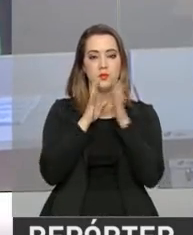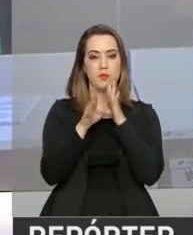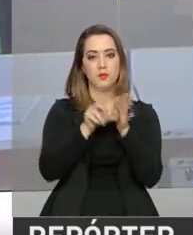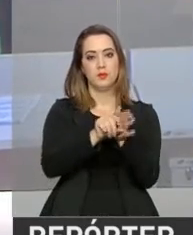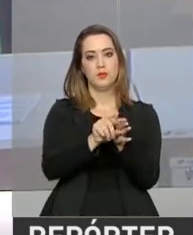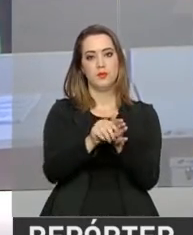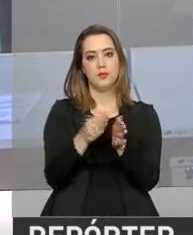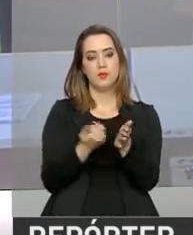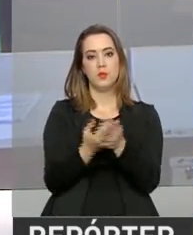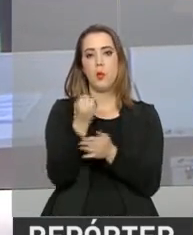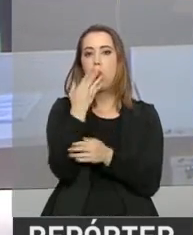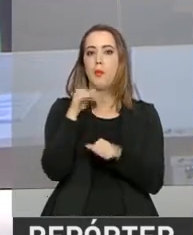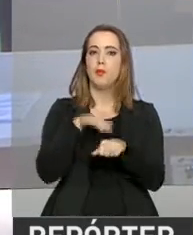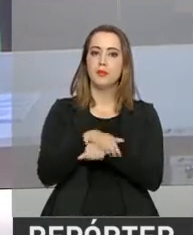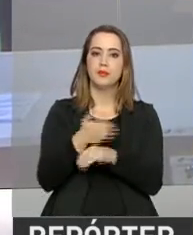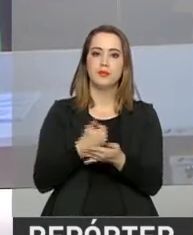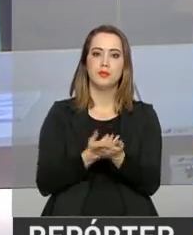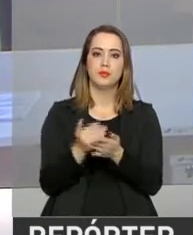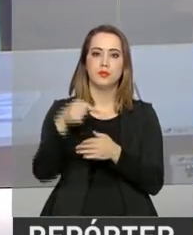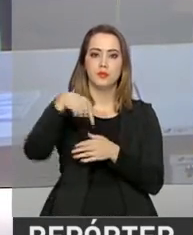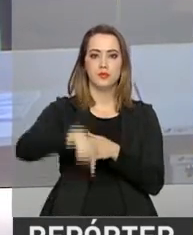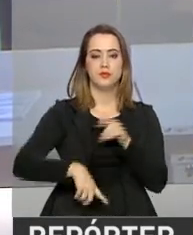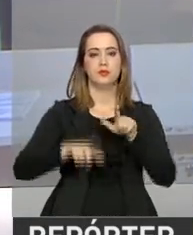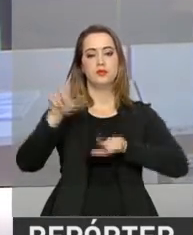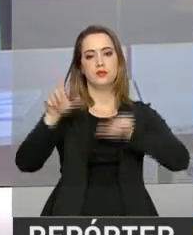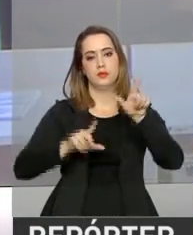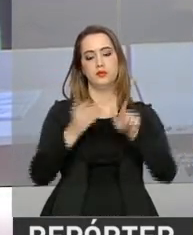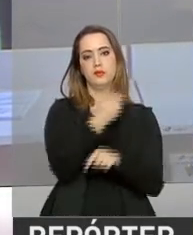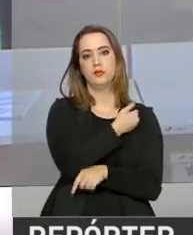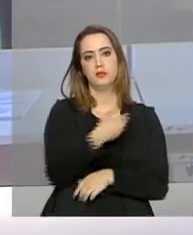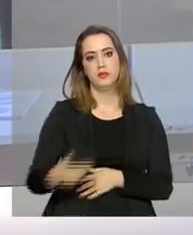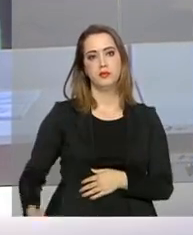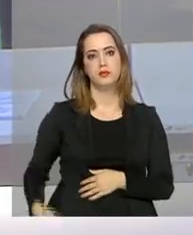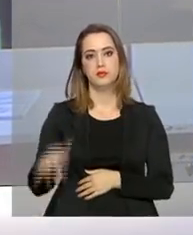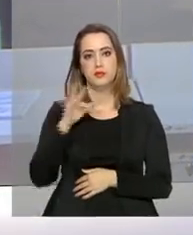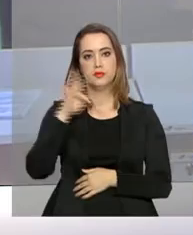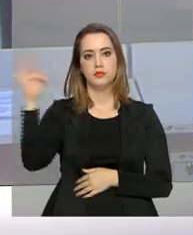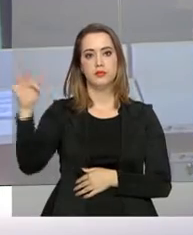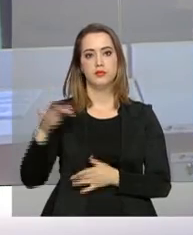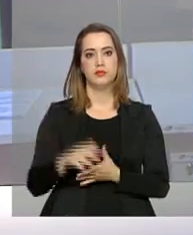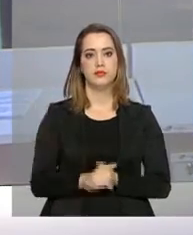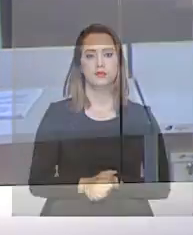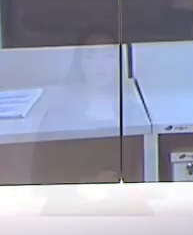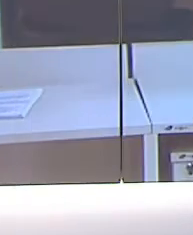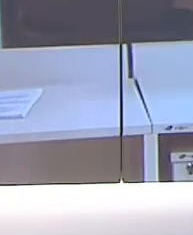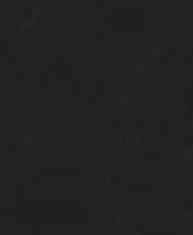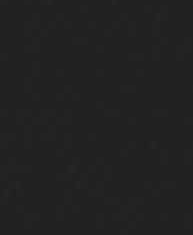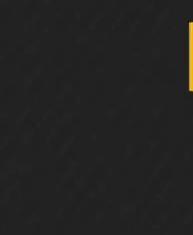sociais. Para você, uma boa noite e continue com a gente aqui na NBR, a TV do Governo Federal.